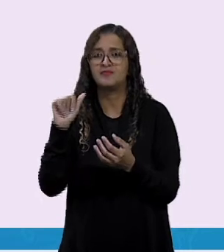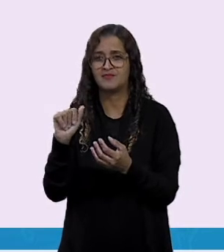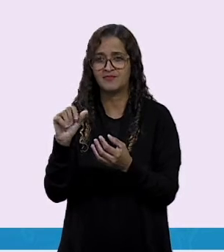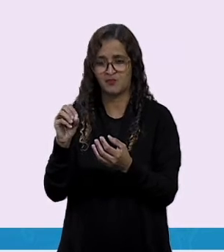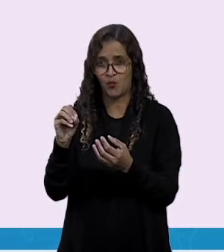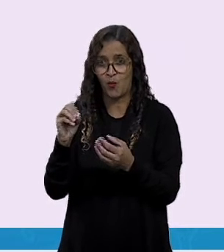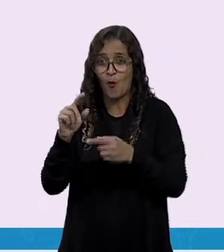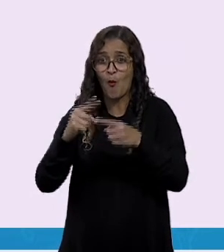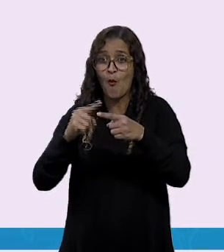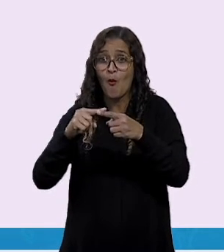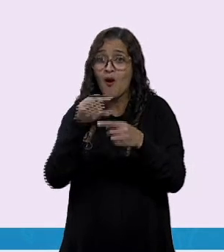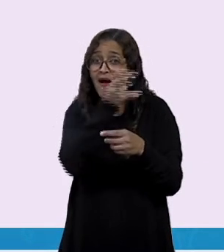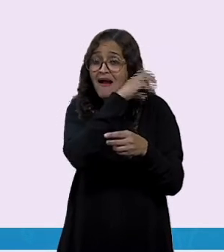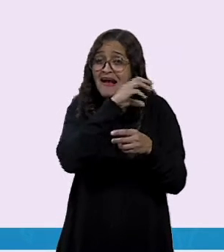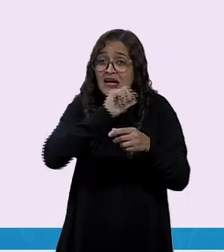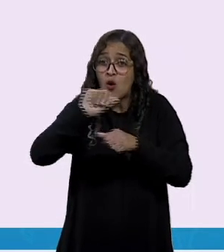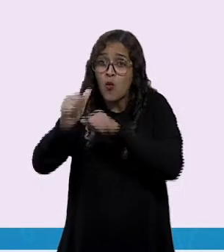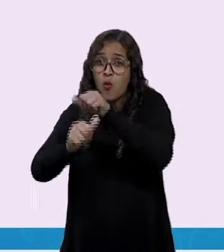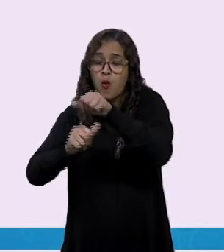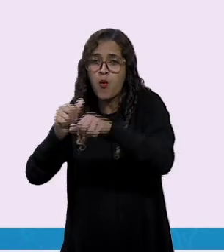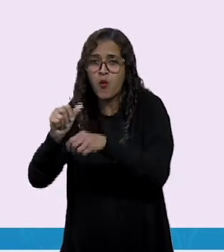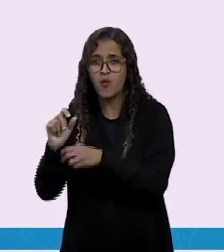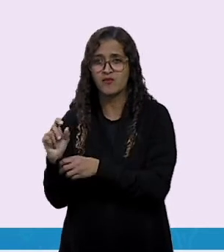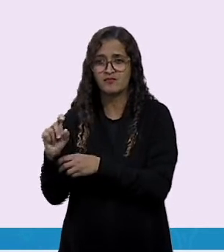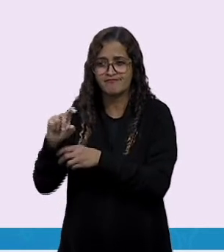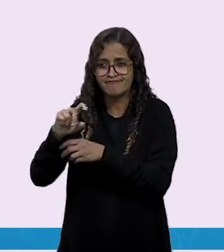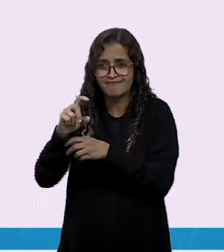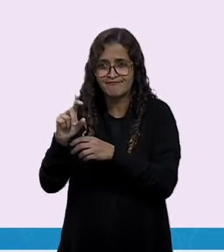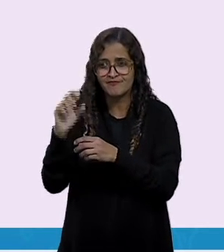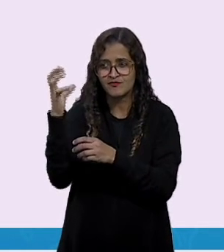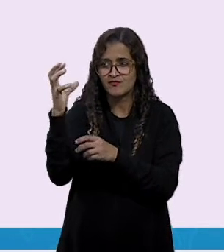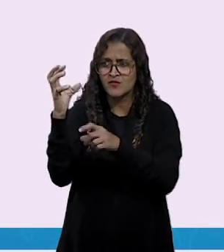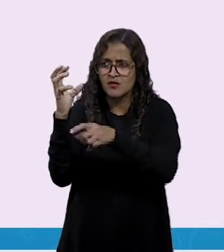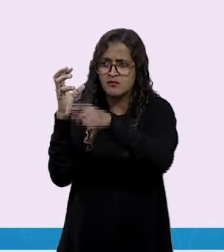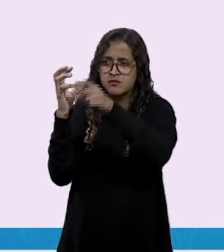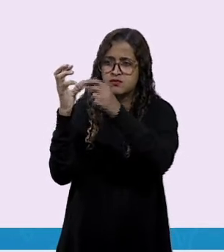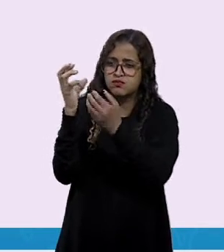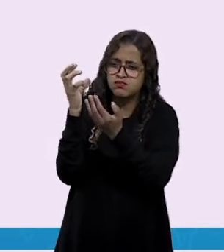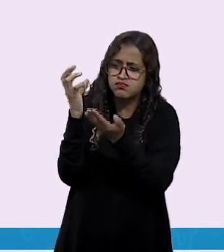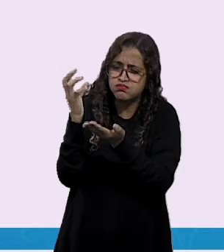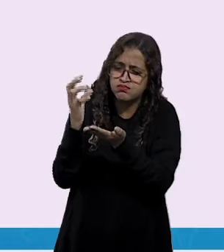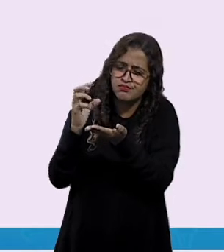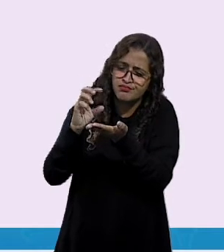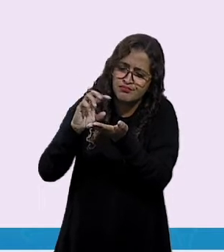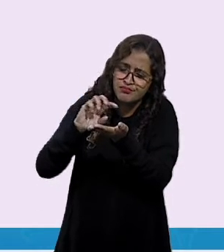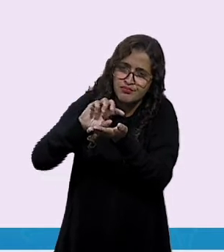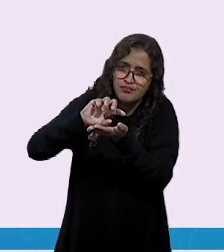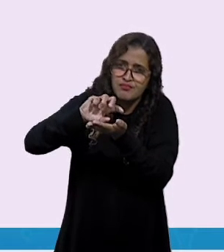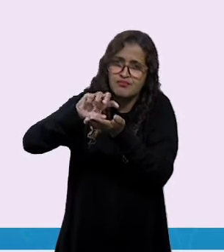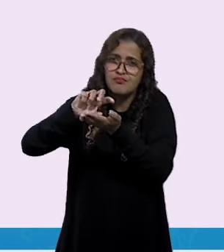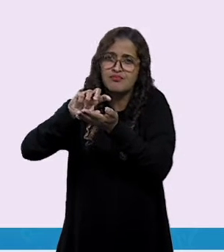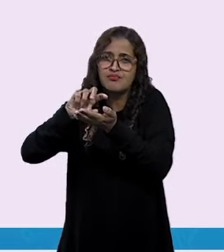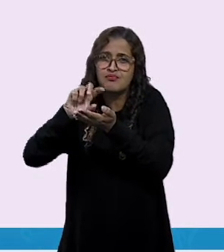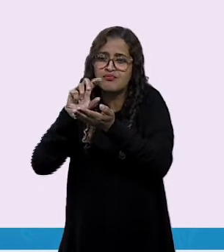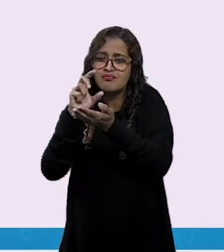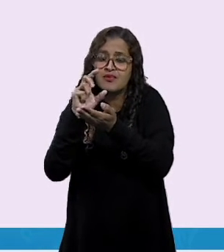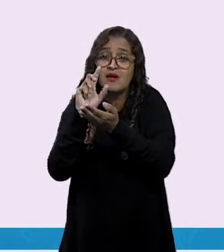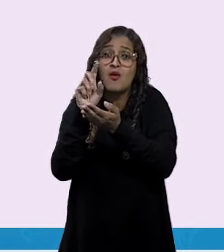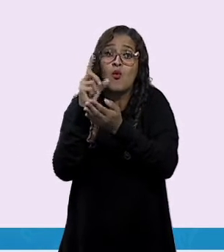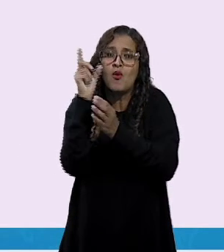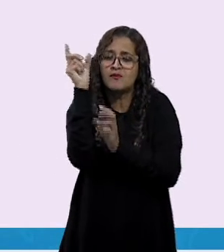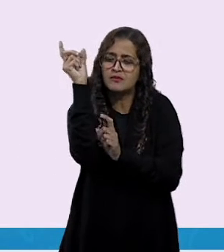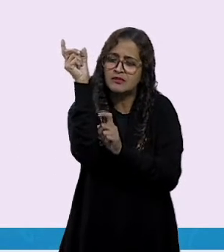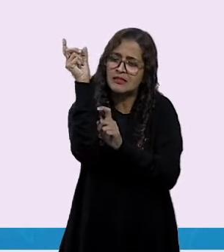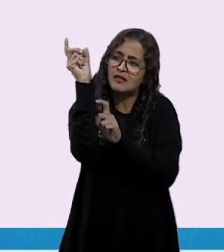com um ovo, larva, depois uma largata, fica ali na pulpa um tempinho para depois se transformar numa